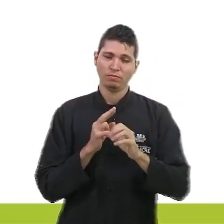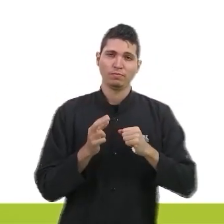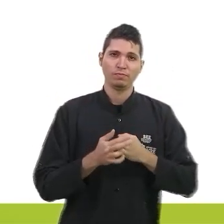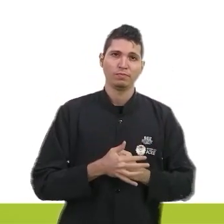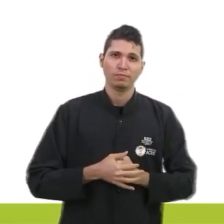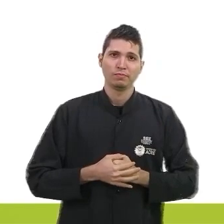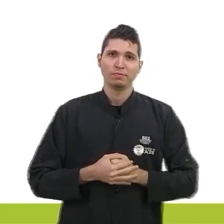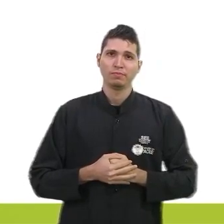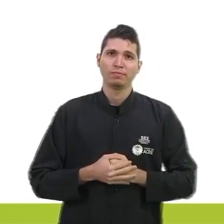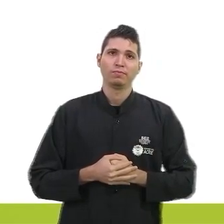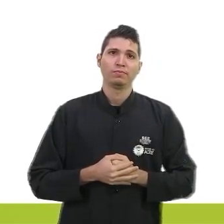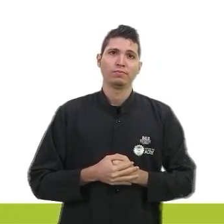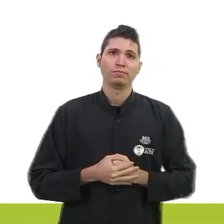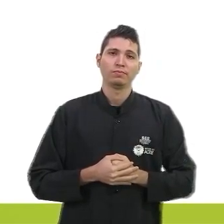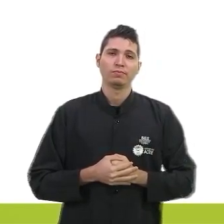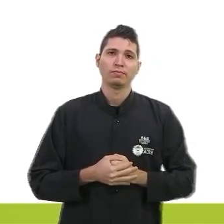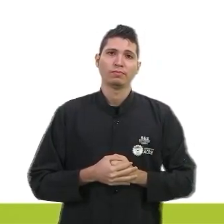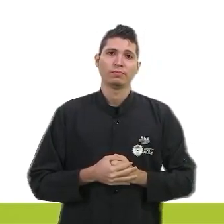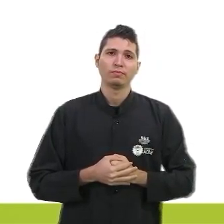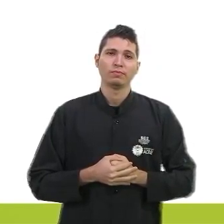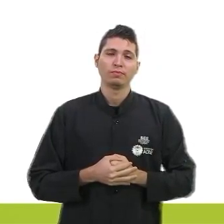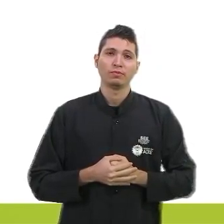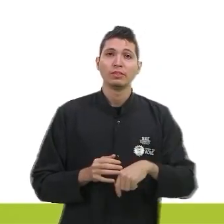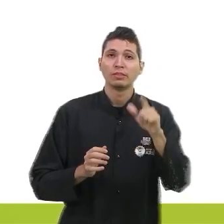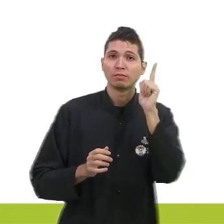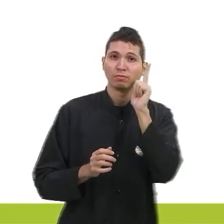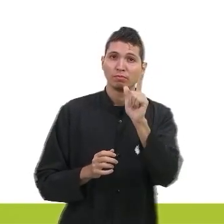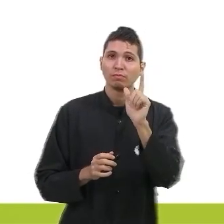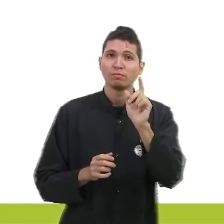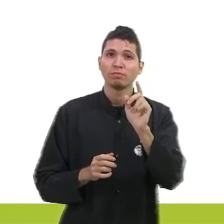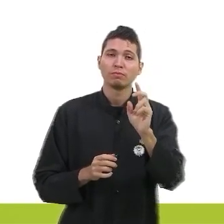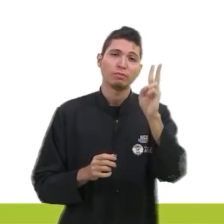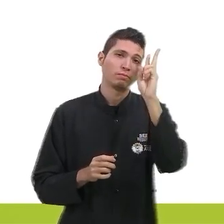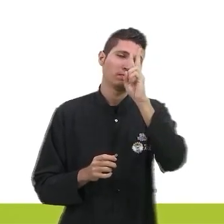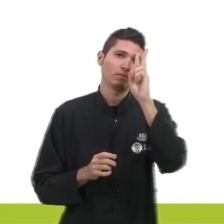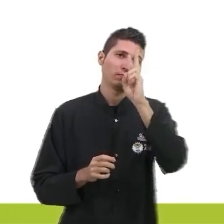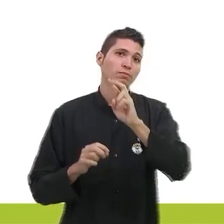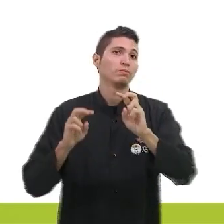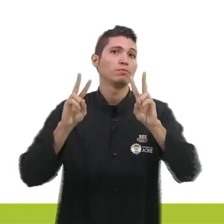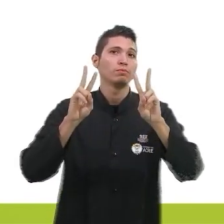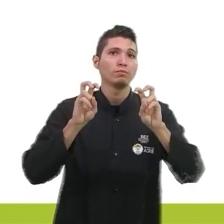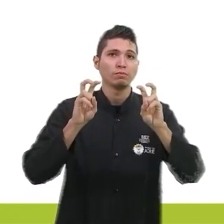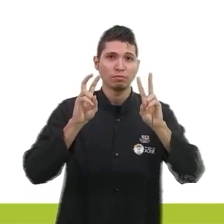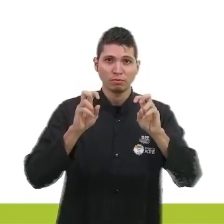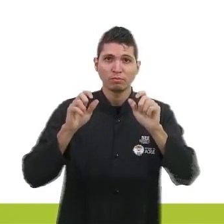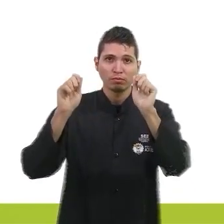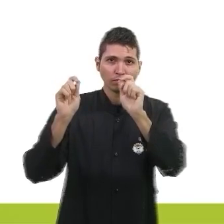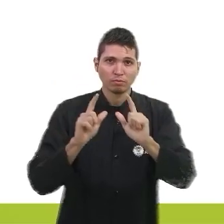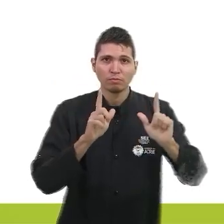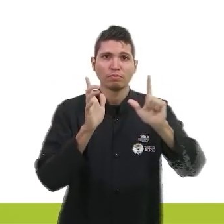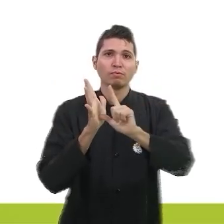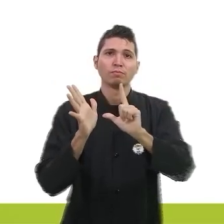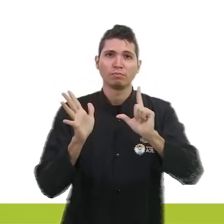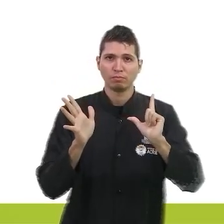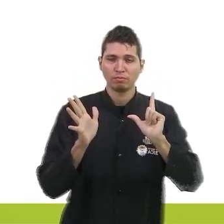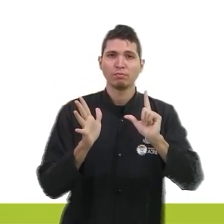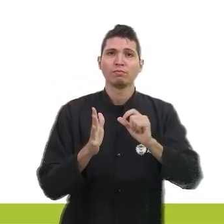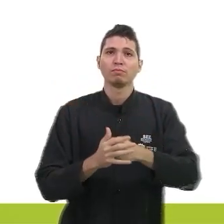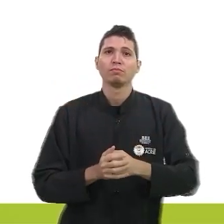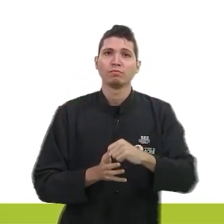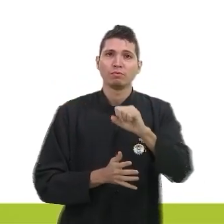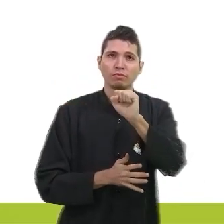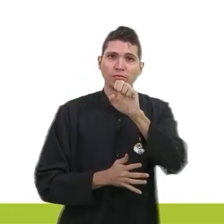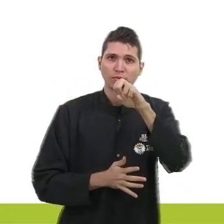nós somos capazes de lembrar sobre o slide anterior, que o seno e